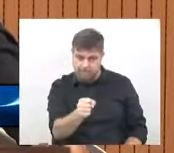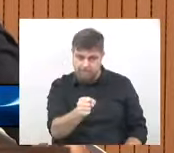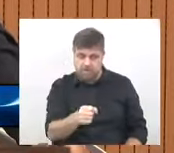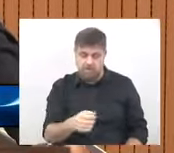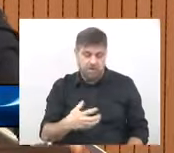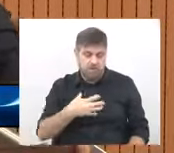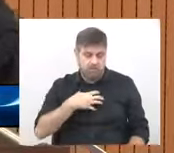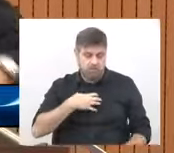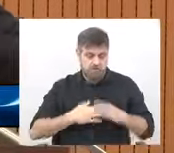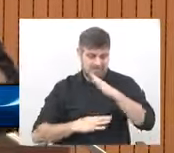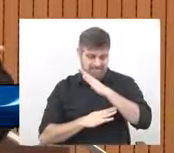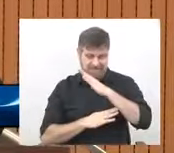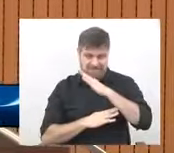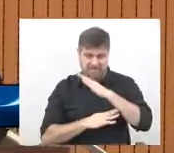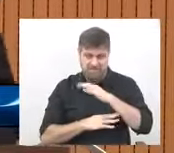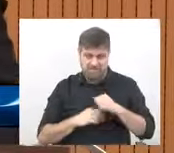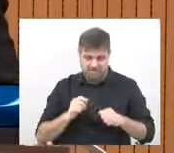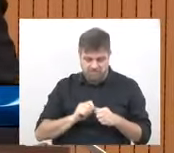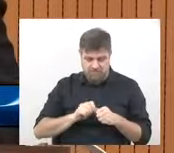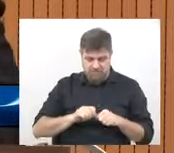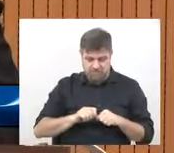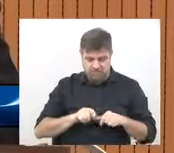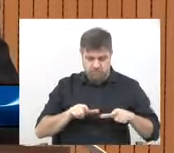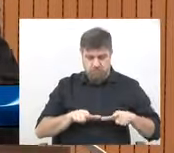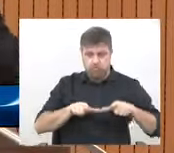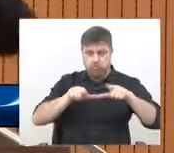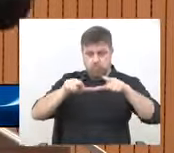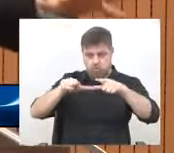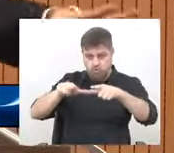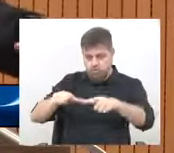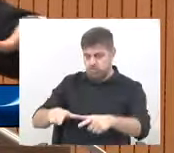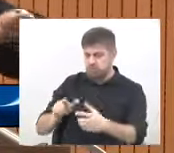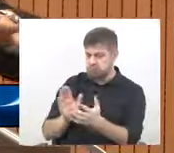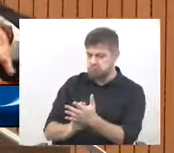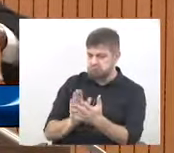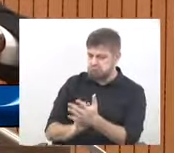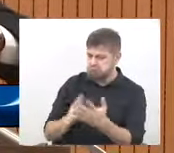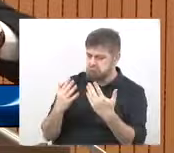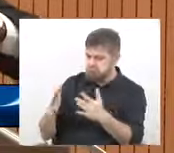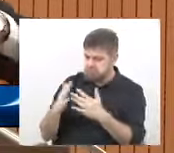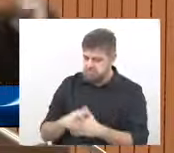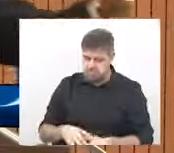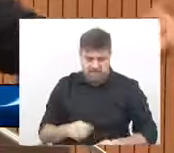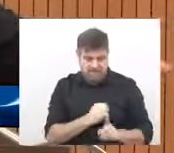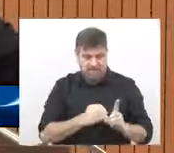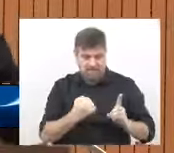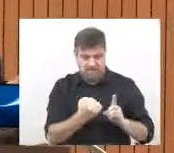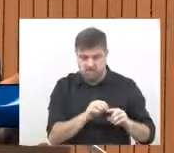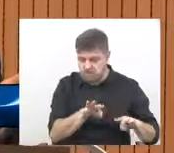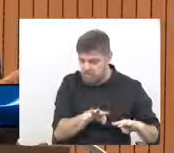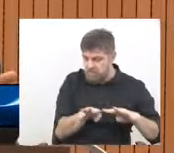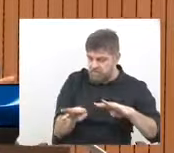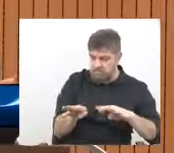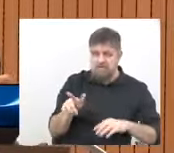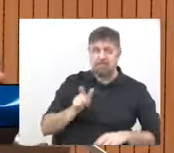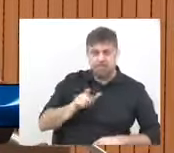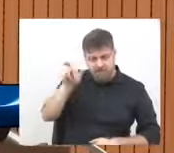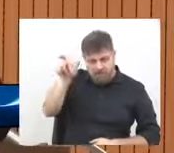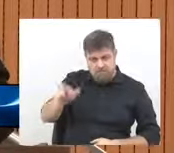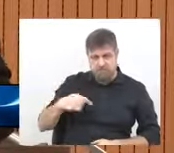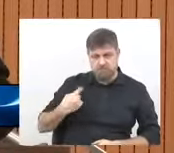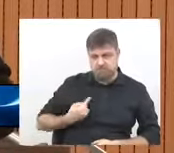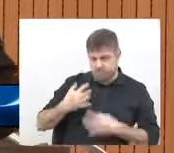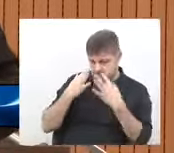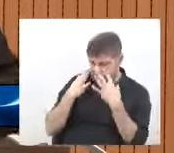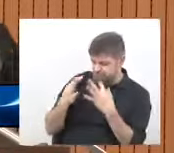que o legislativo, que a municipalidade tem, de sinalizar para a sociedade que existem pessoas que vale a pena a gente olhar